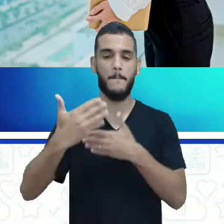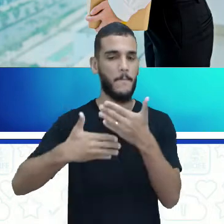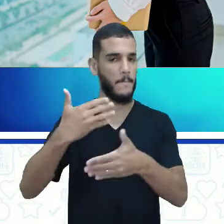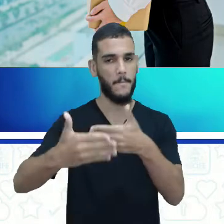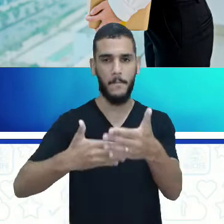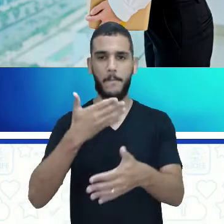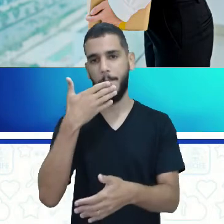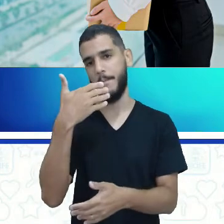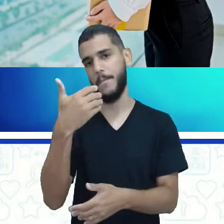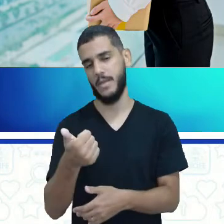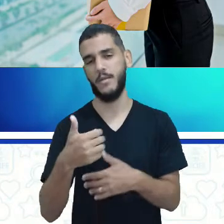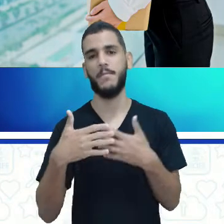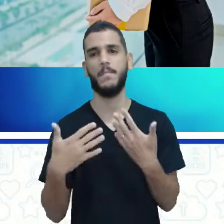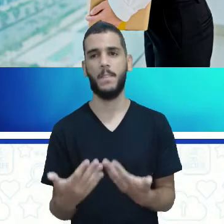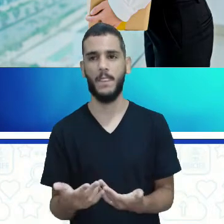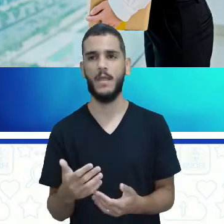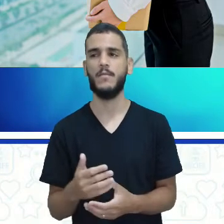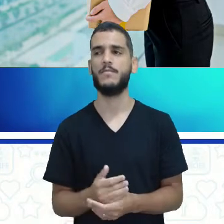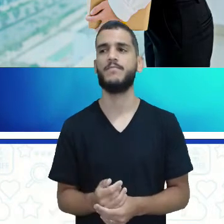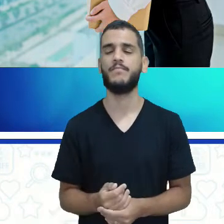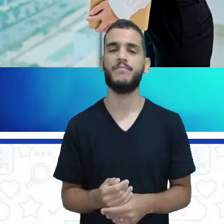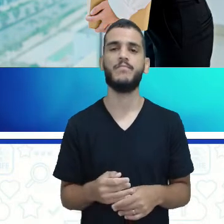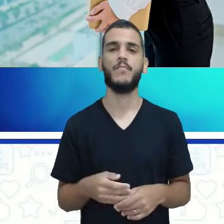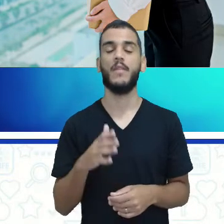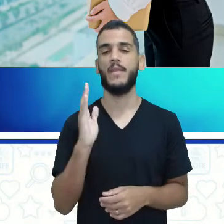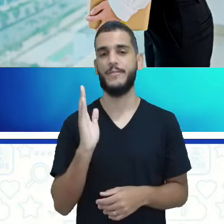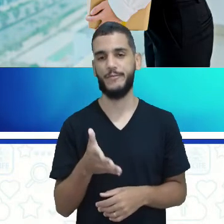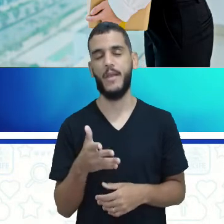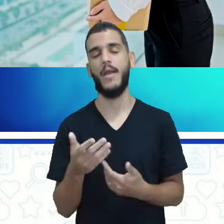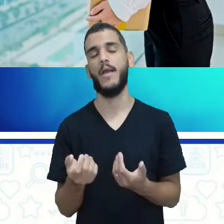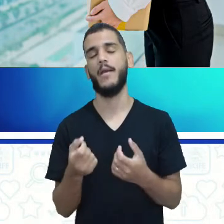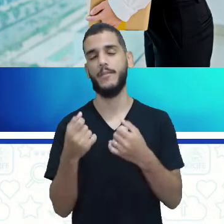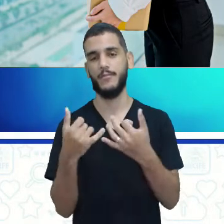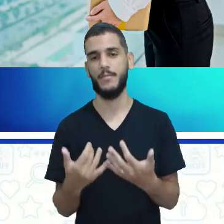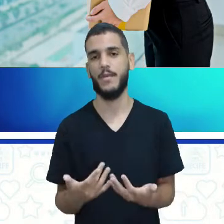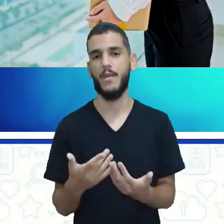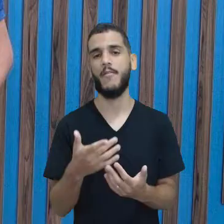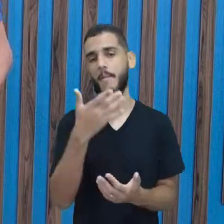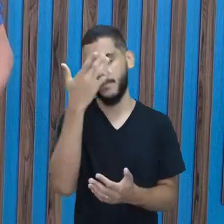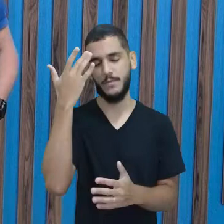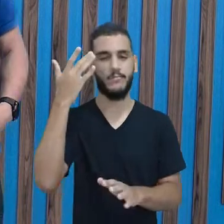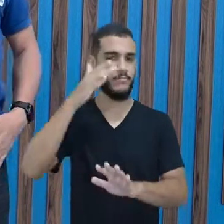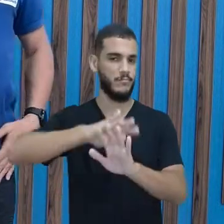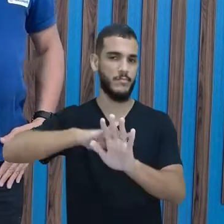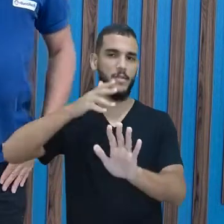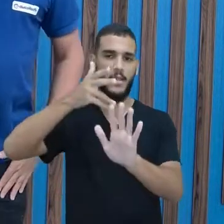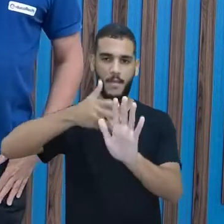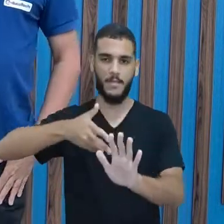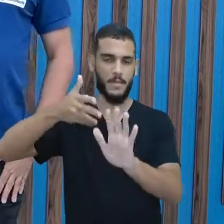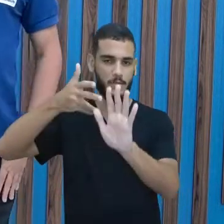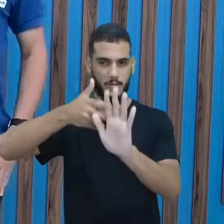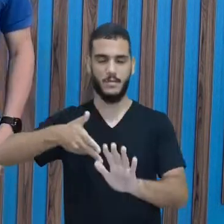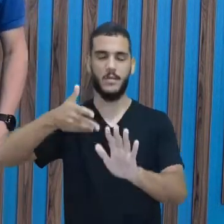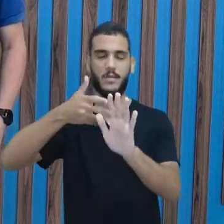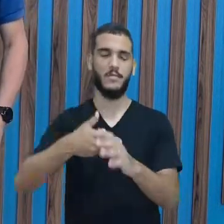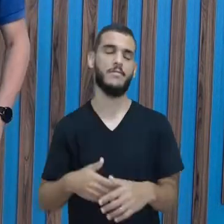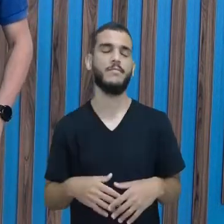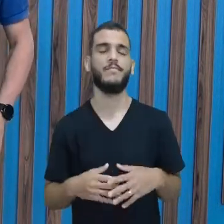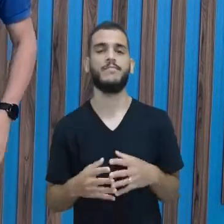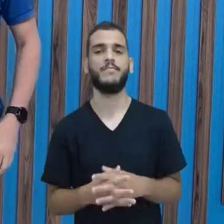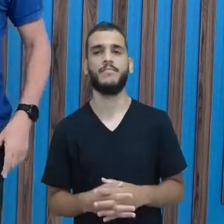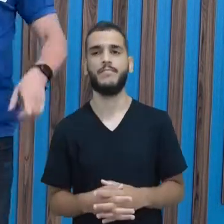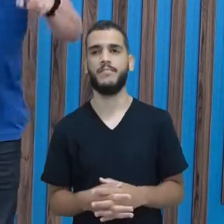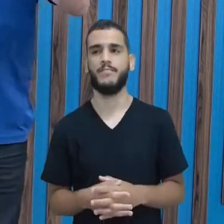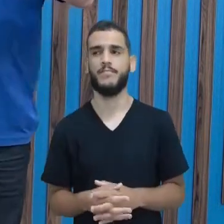desenvolvimento. Né? Já dizia Jonas e Deivinho e o meu boizinho ali. É Denis.